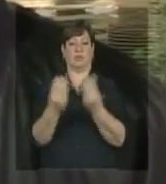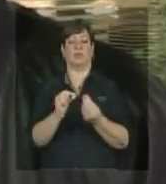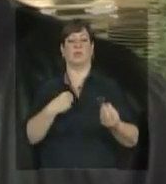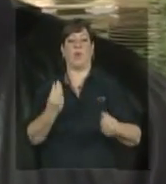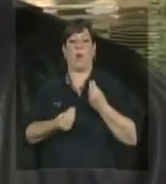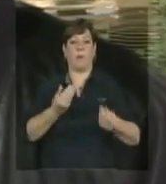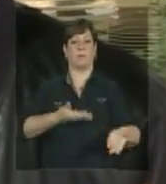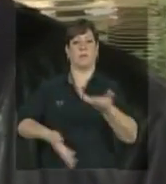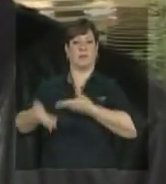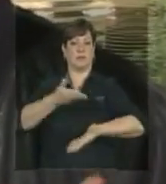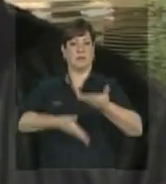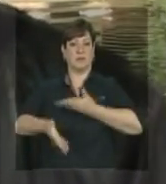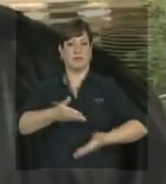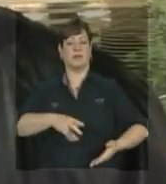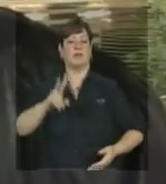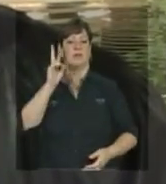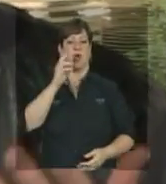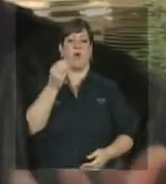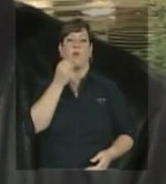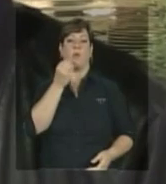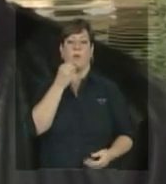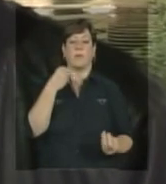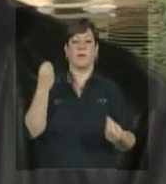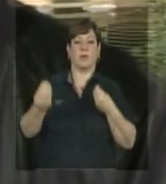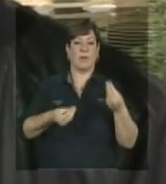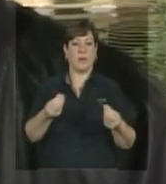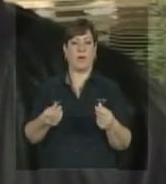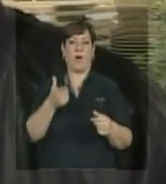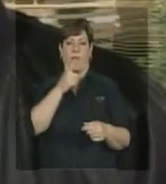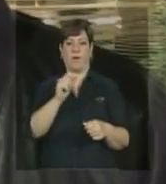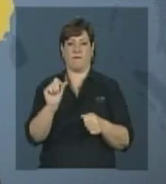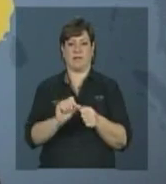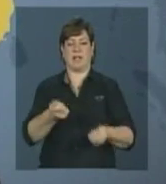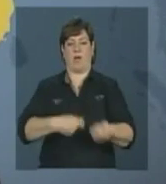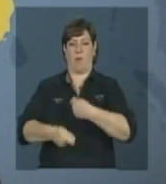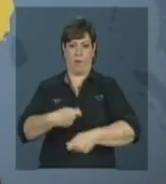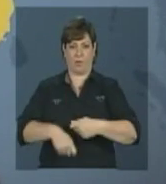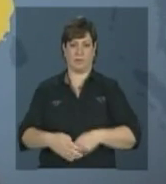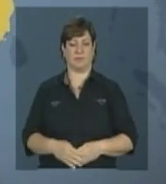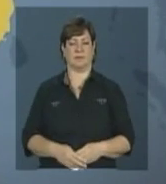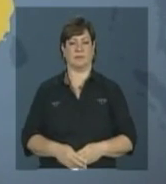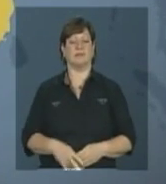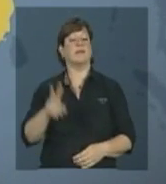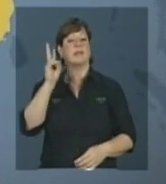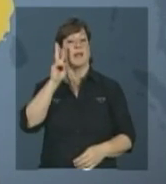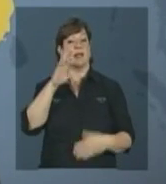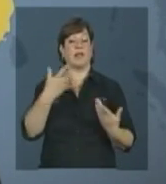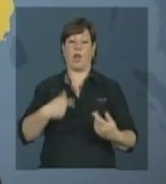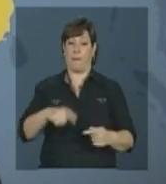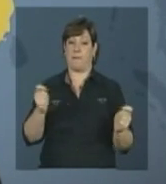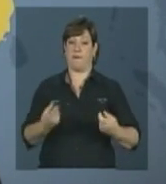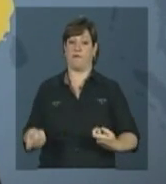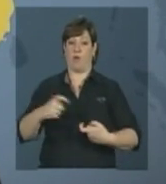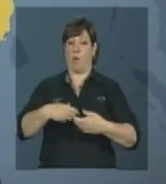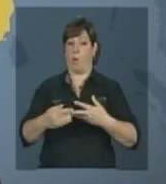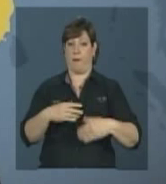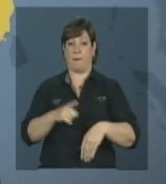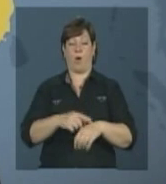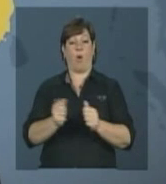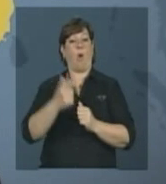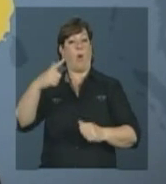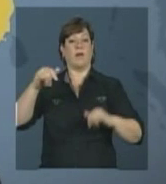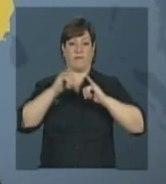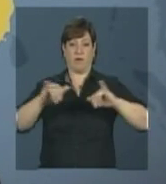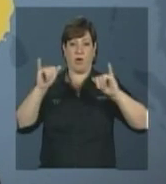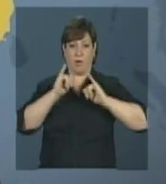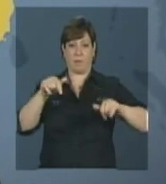de desejos de oportunidades para concretizar, desenvolver negócios. Lembrando então que podemos voltar a qualquer momento com